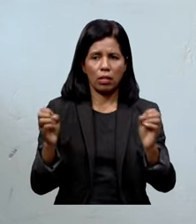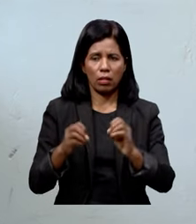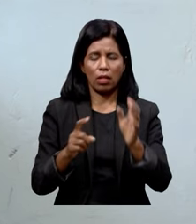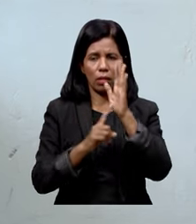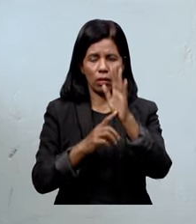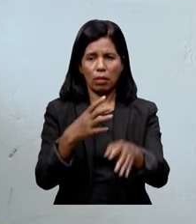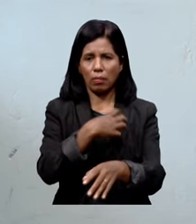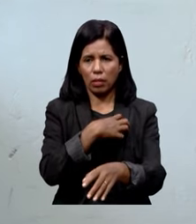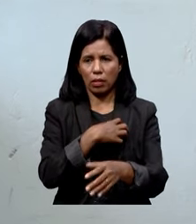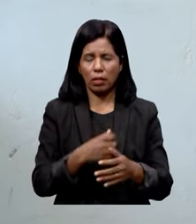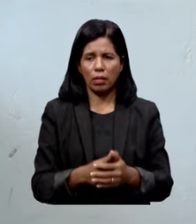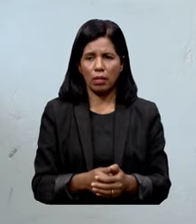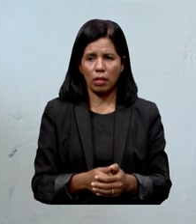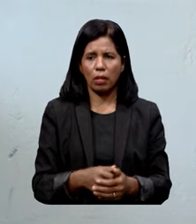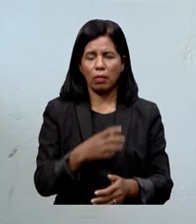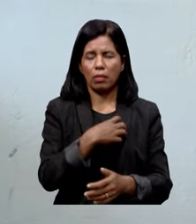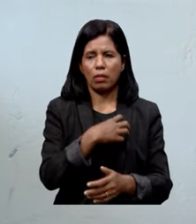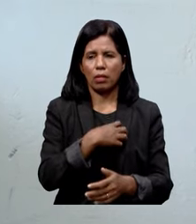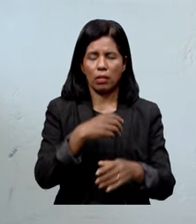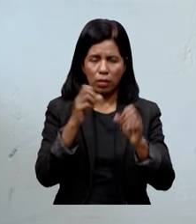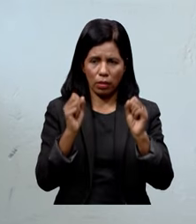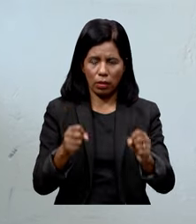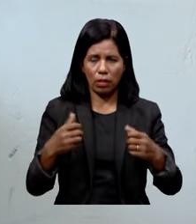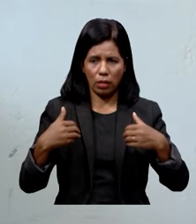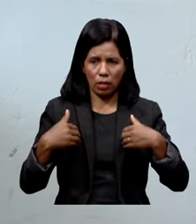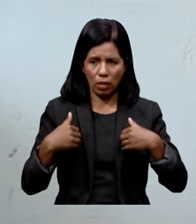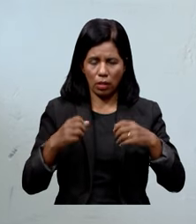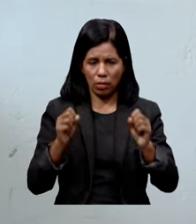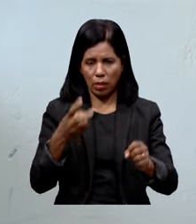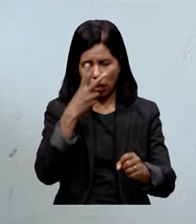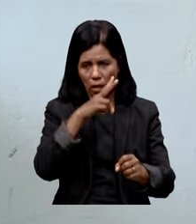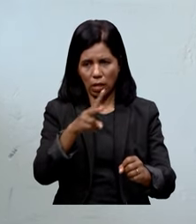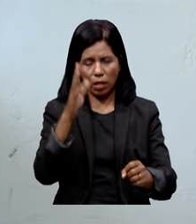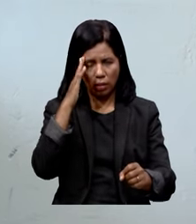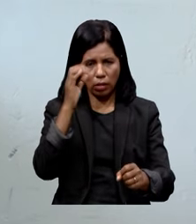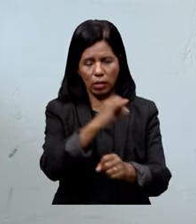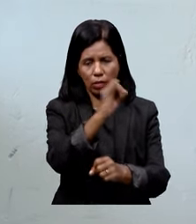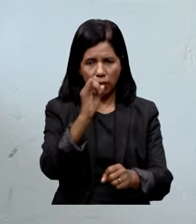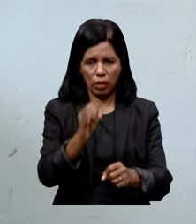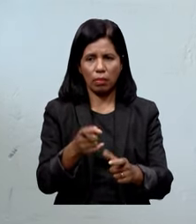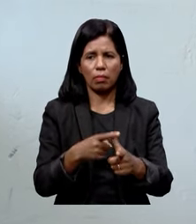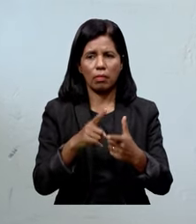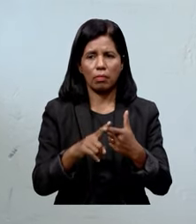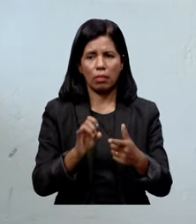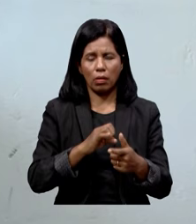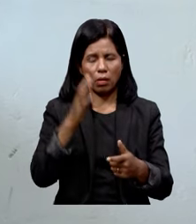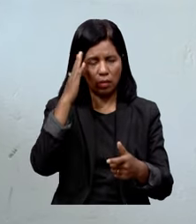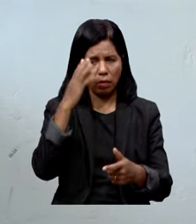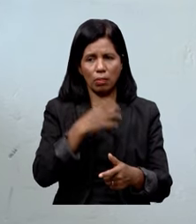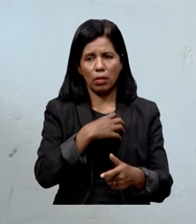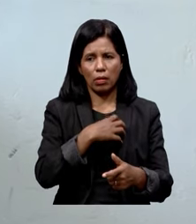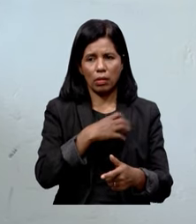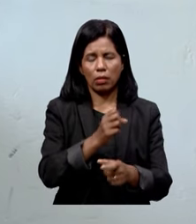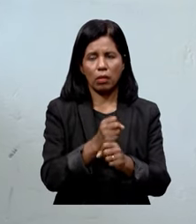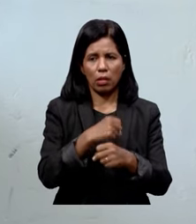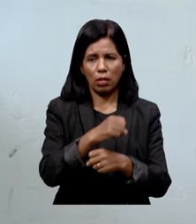ba polisia polisia ia obrigação para tu bele halo identificação mas ao ano polisia apenas halo